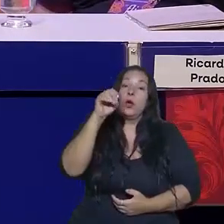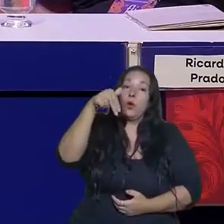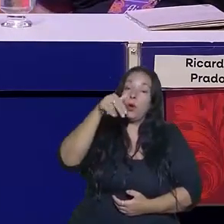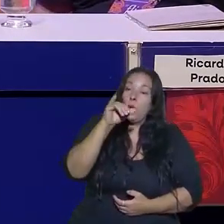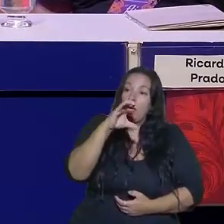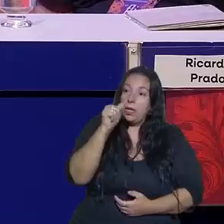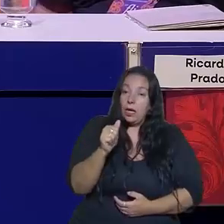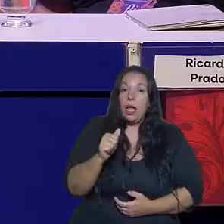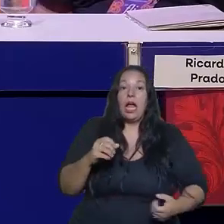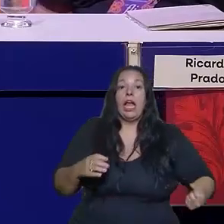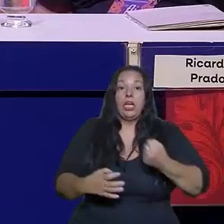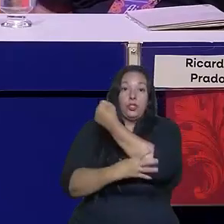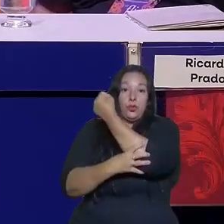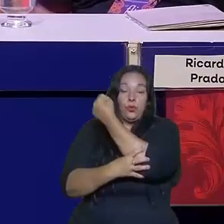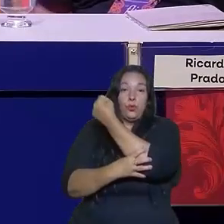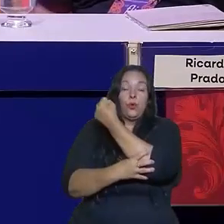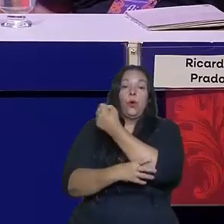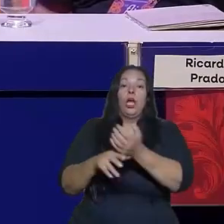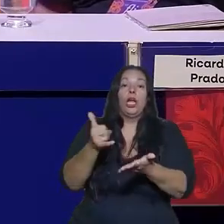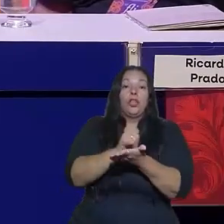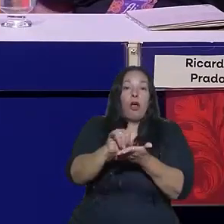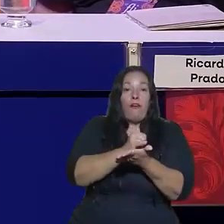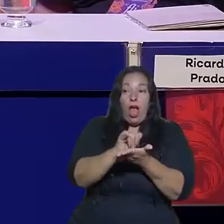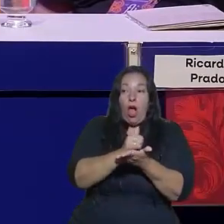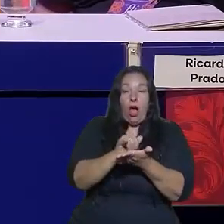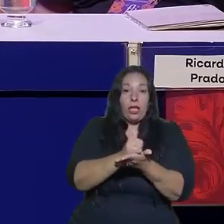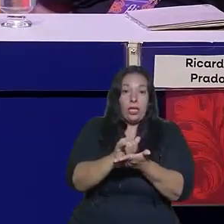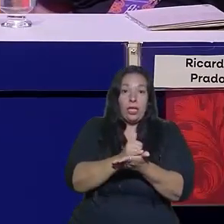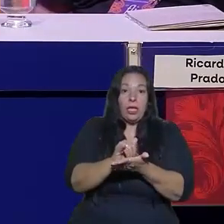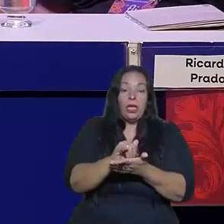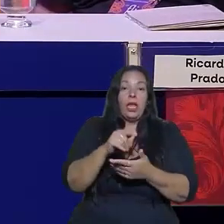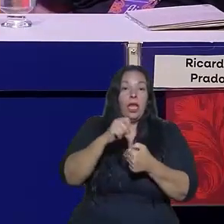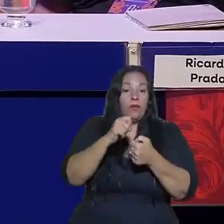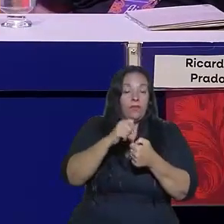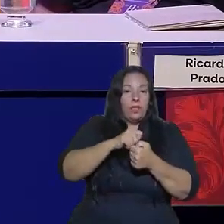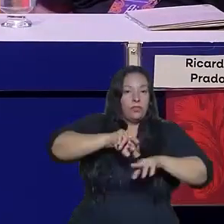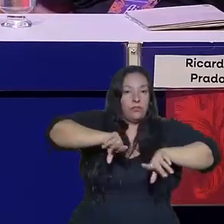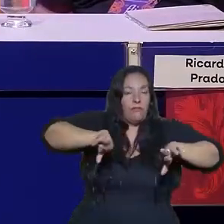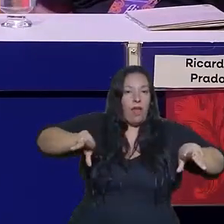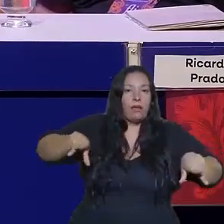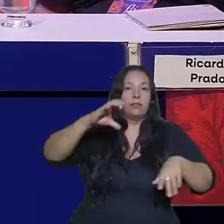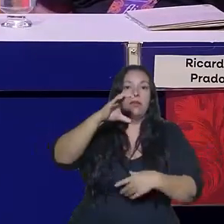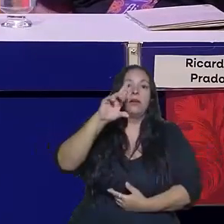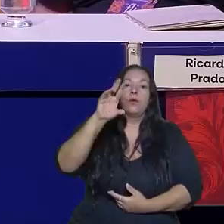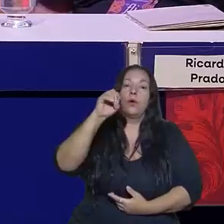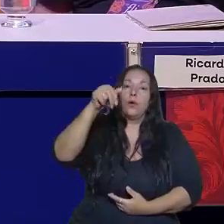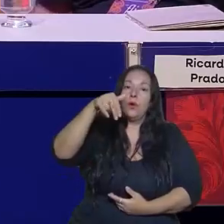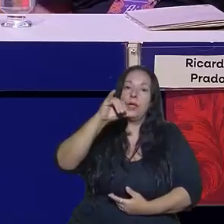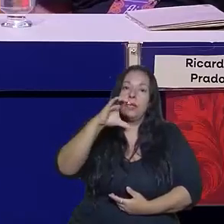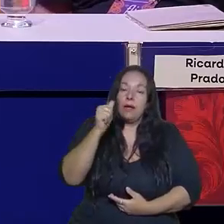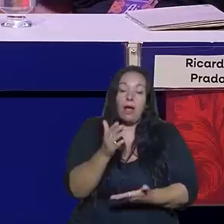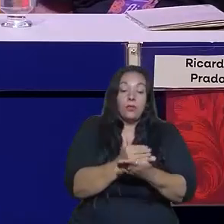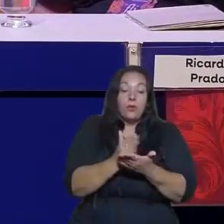Nova York, que é um livro de contos, eu produzi várias crônicas excelentes que entraram no